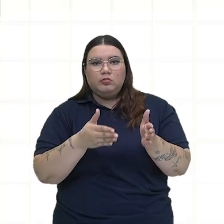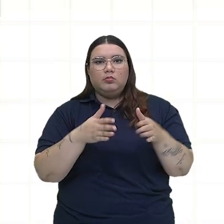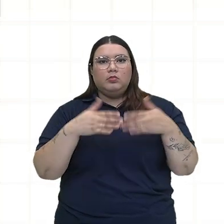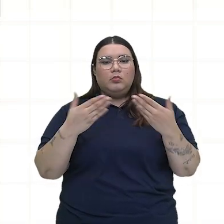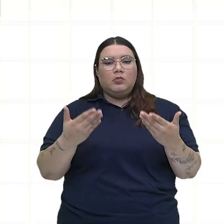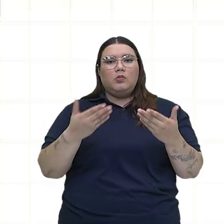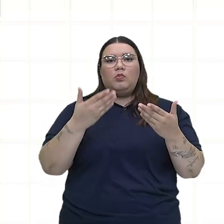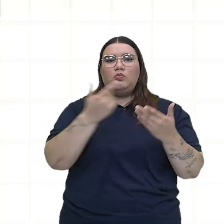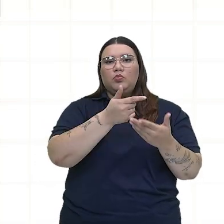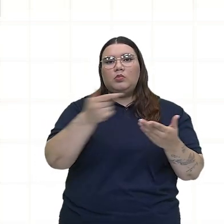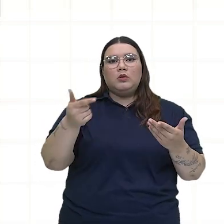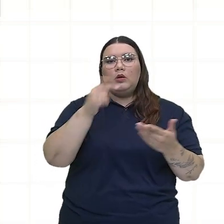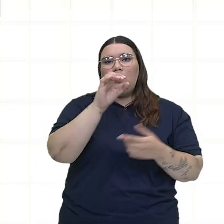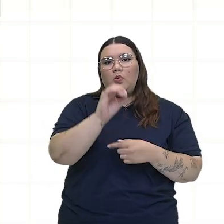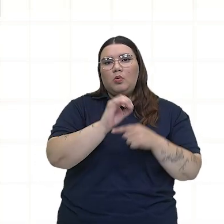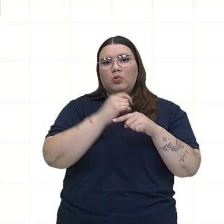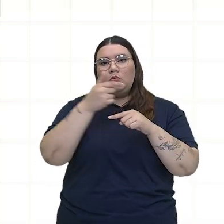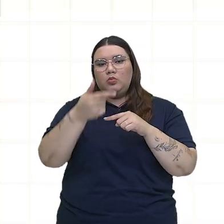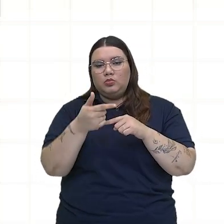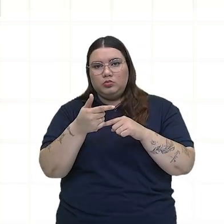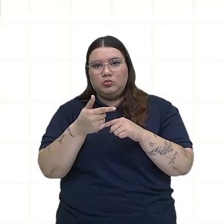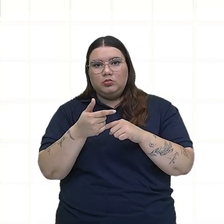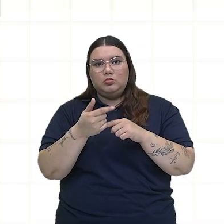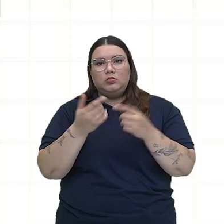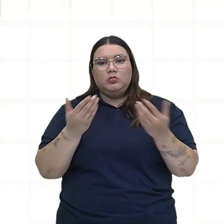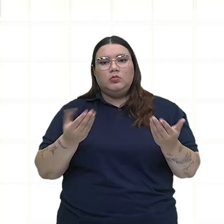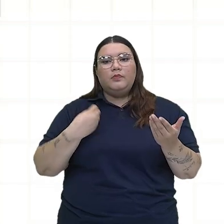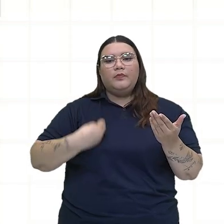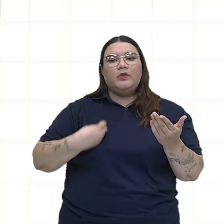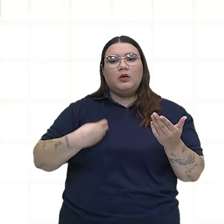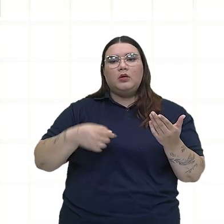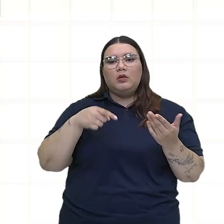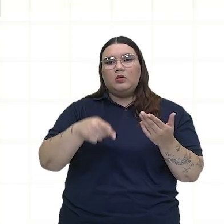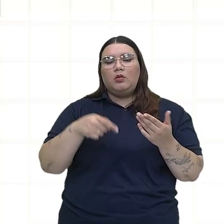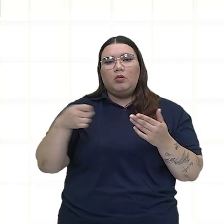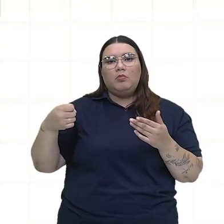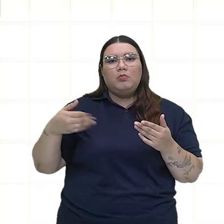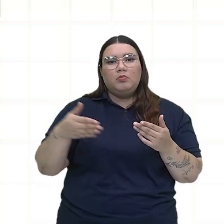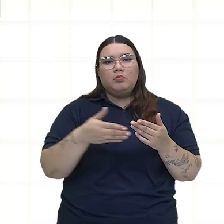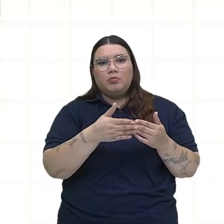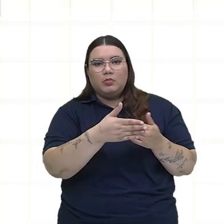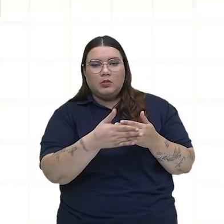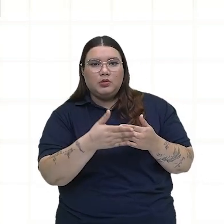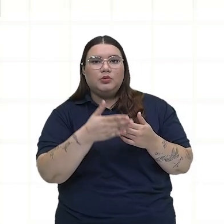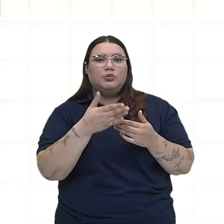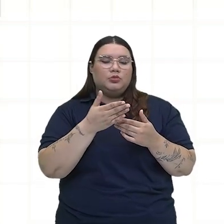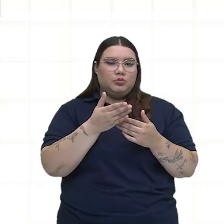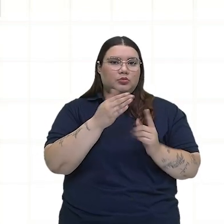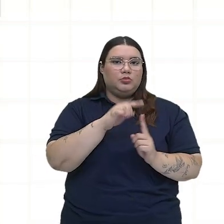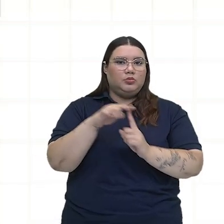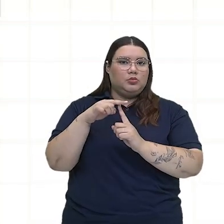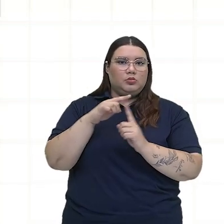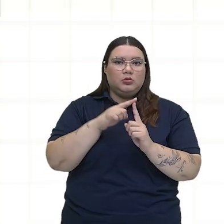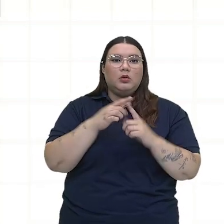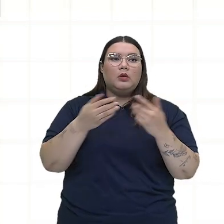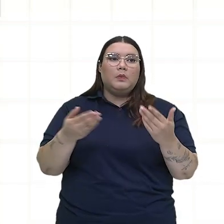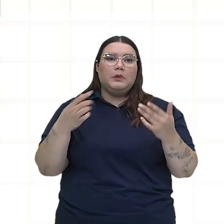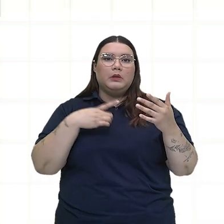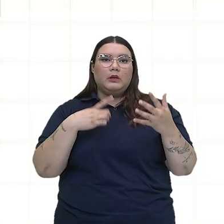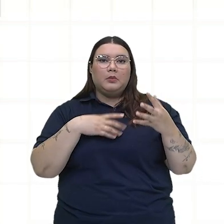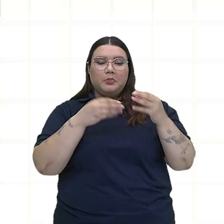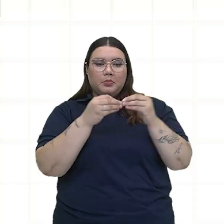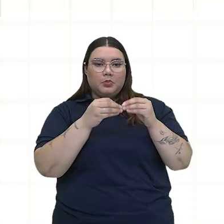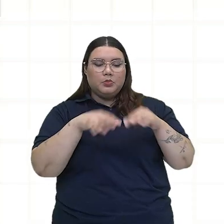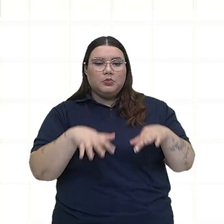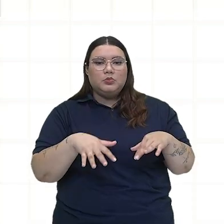o oxigênio da água. Quem é que vive com esse oxigênio na água? Os animais aquáticos. Então, ela vai prejudicar